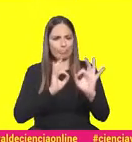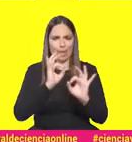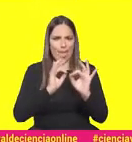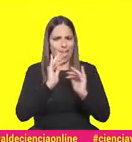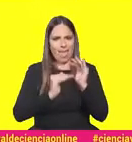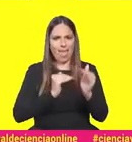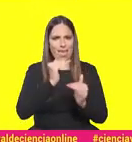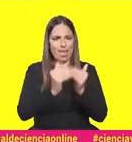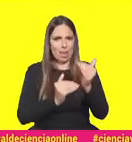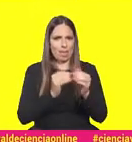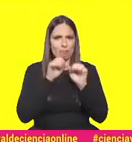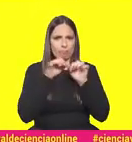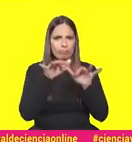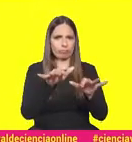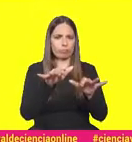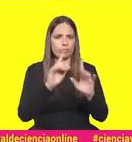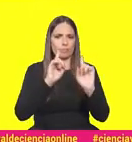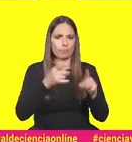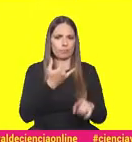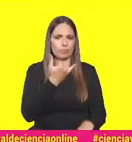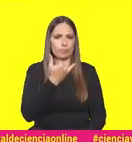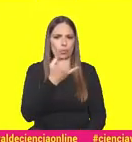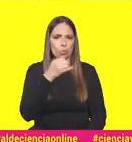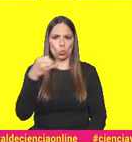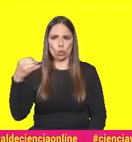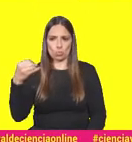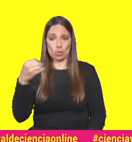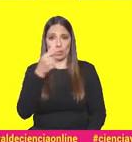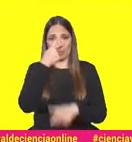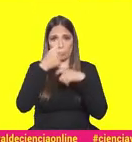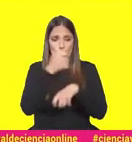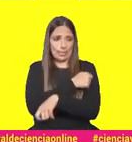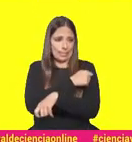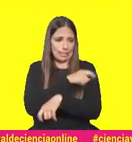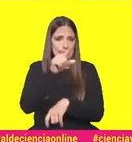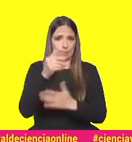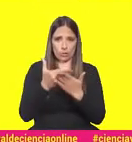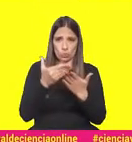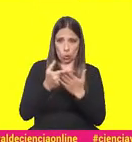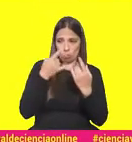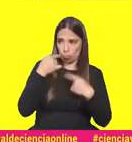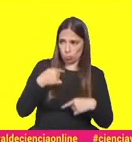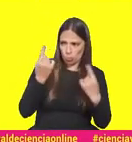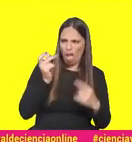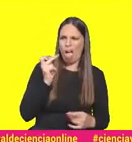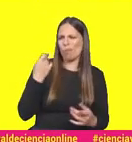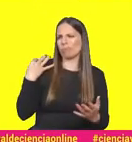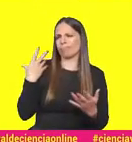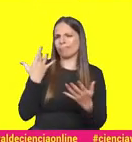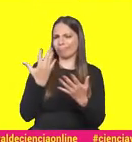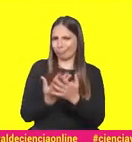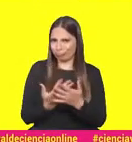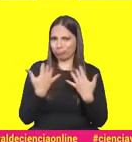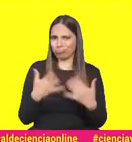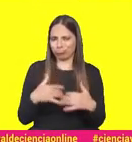que é videodifusão a partir do ano 2000 para as pessoas em casa e para as escolas são muitos anos. Muitos